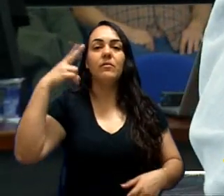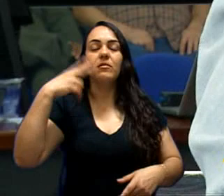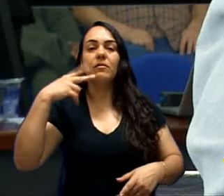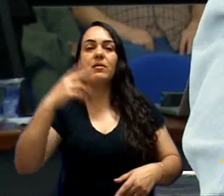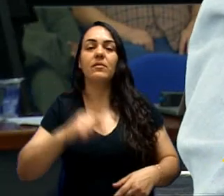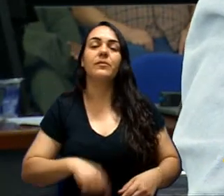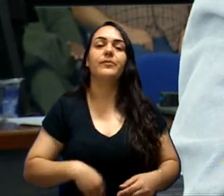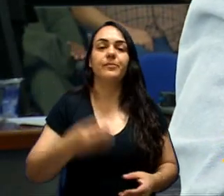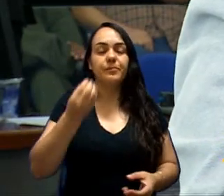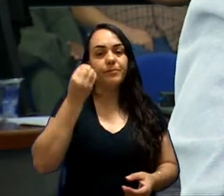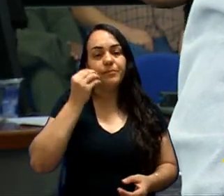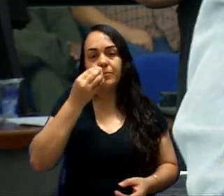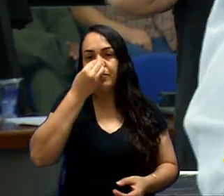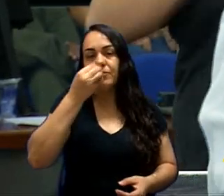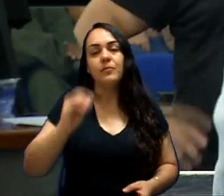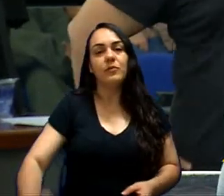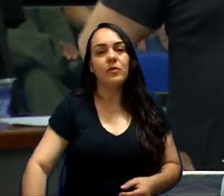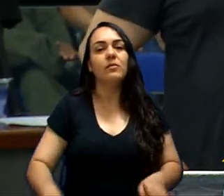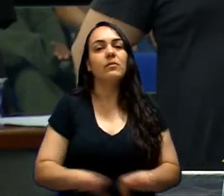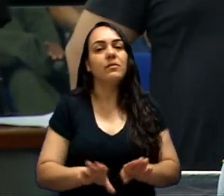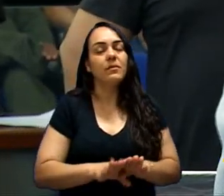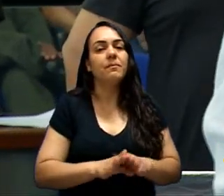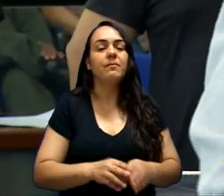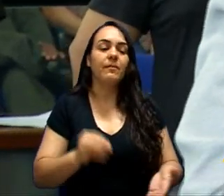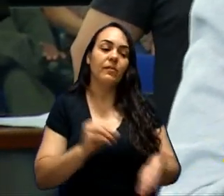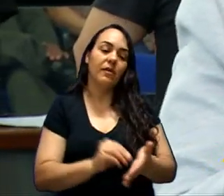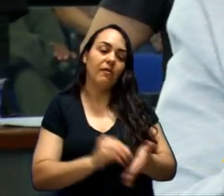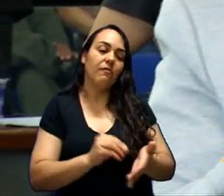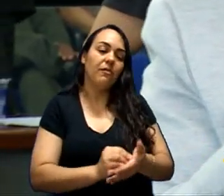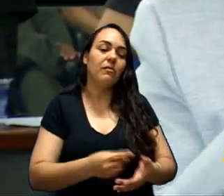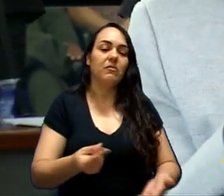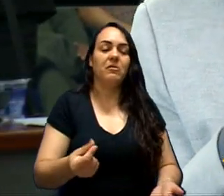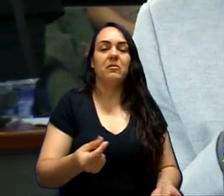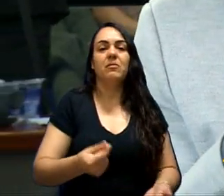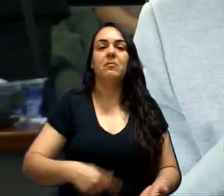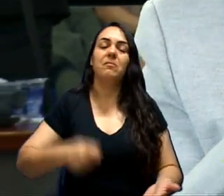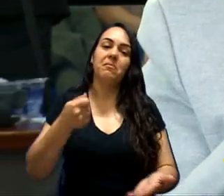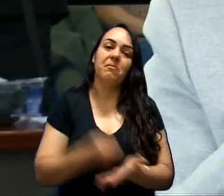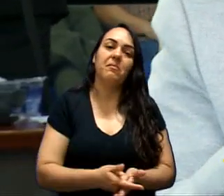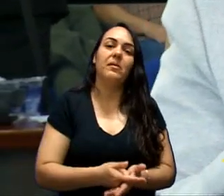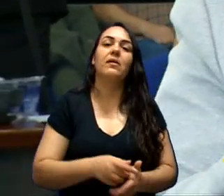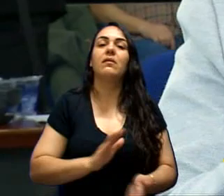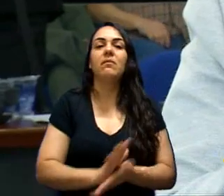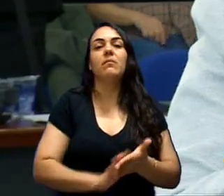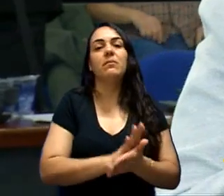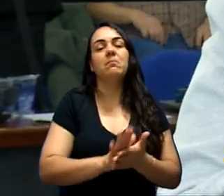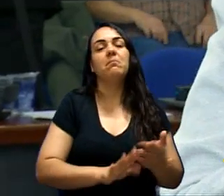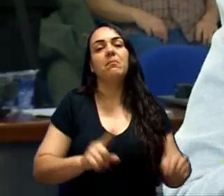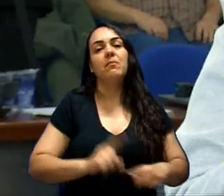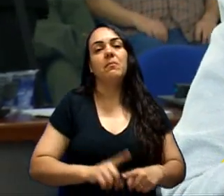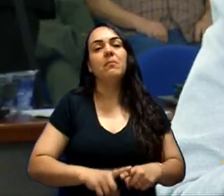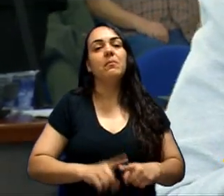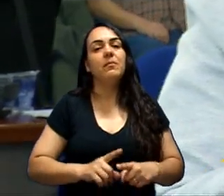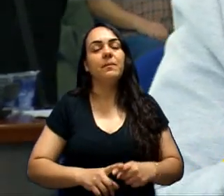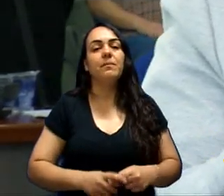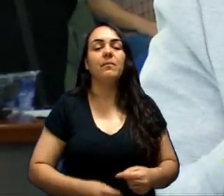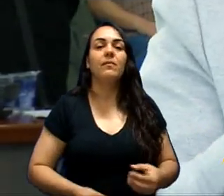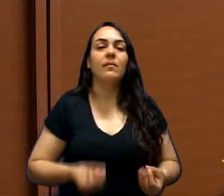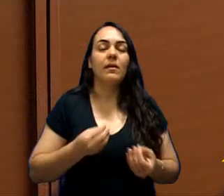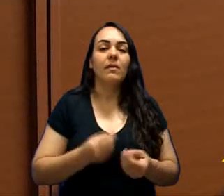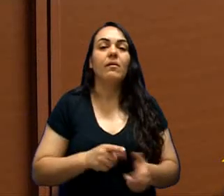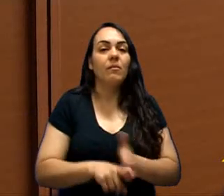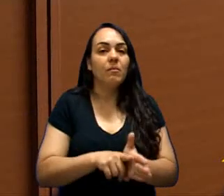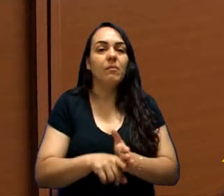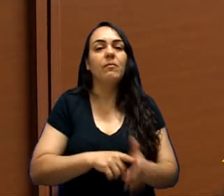não valem. Ah, faltou uma vírgula aqui, não vou pagar, não sei o quê. O senhor me permite? Claro. Nós temos que ter a